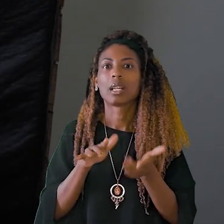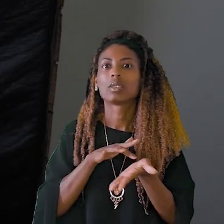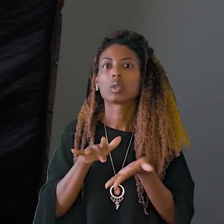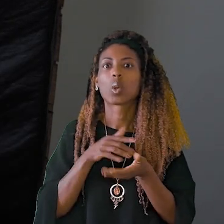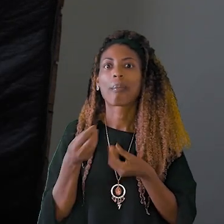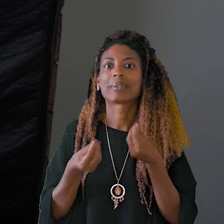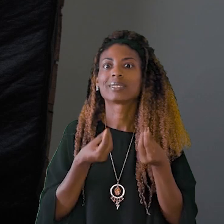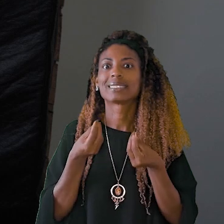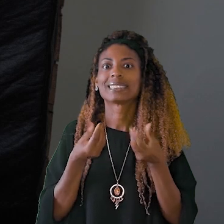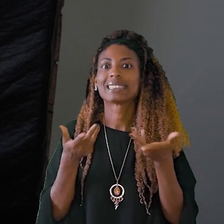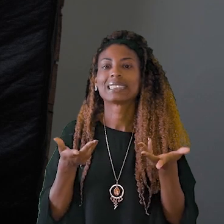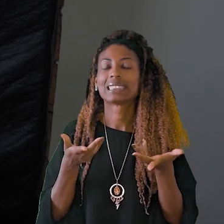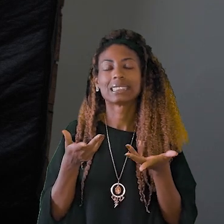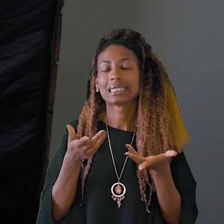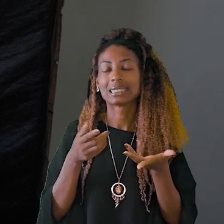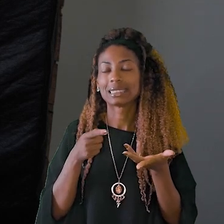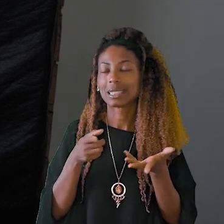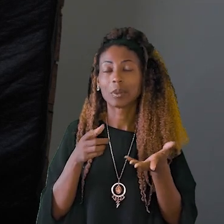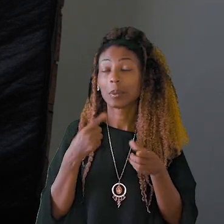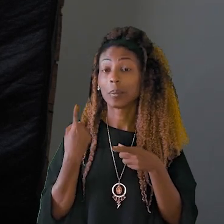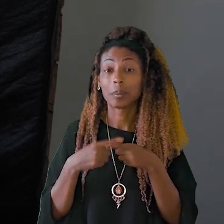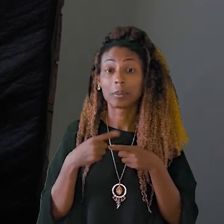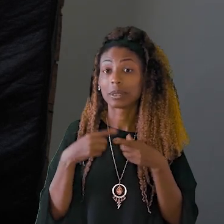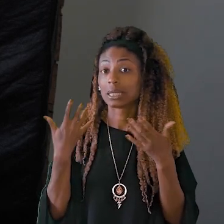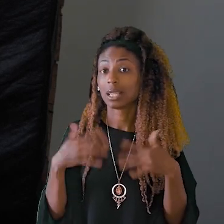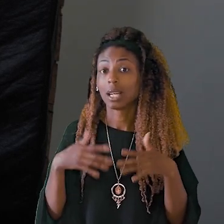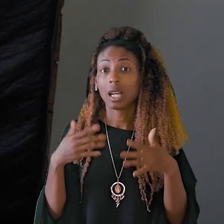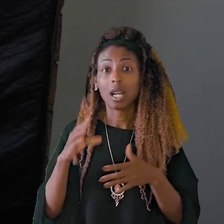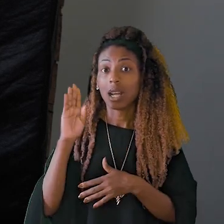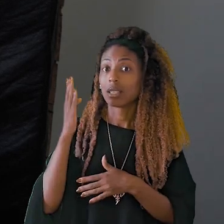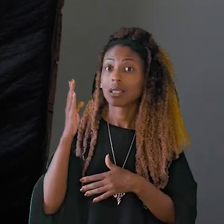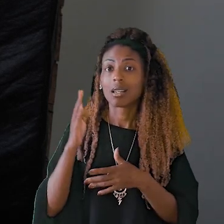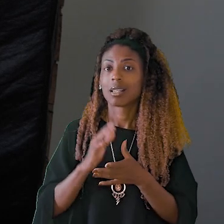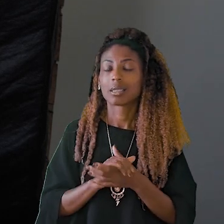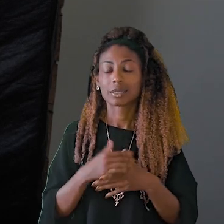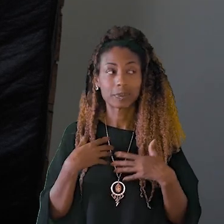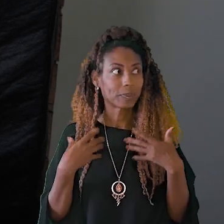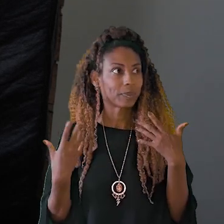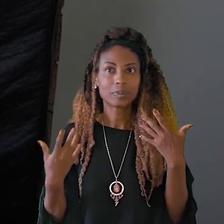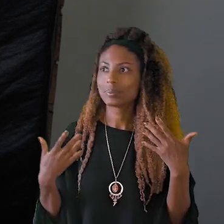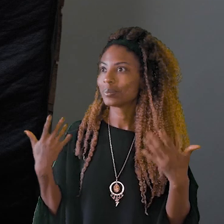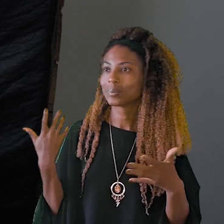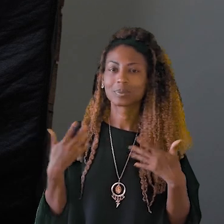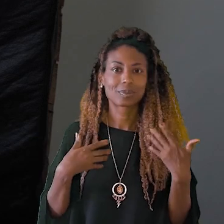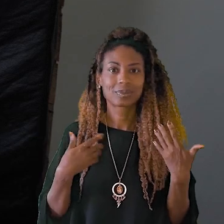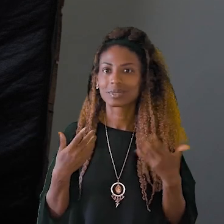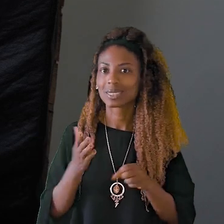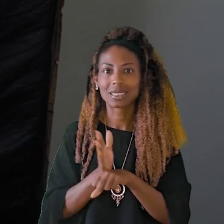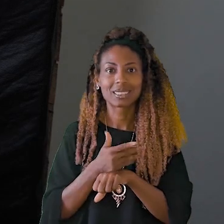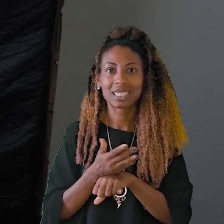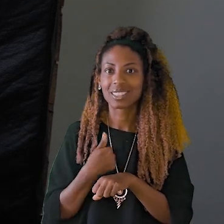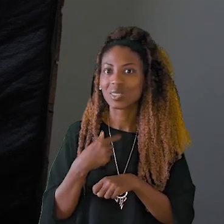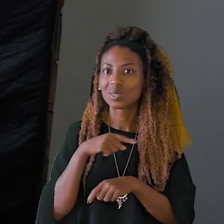não tinha como. Não era meu momento, ali ele falava que não era meu momento. Não era meu momento. E eu assim, então, não, muito cedo. Pelo